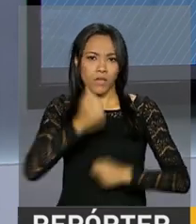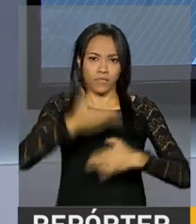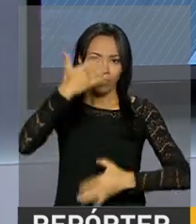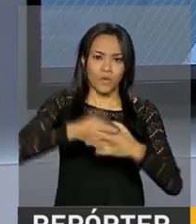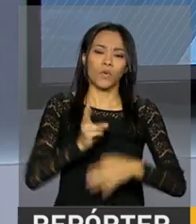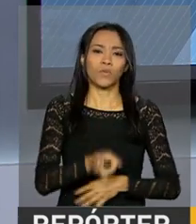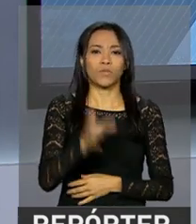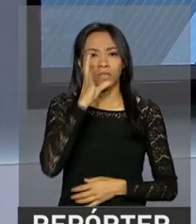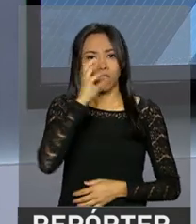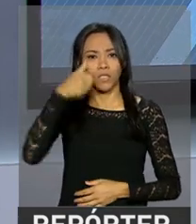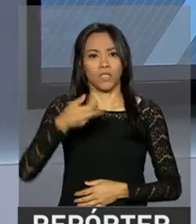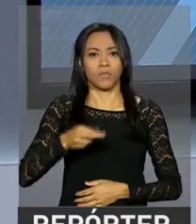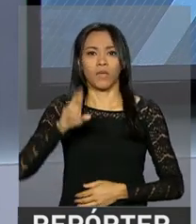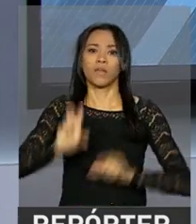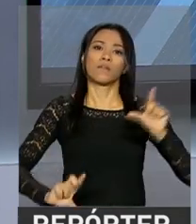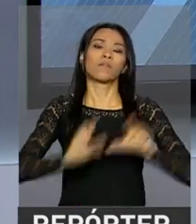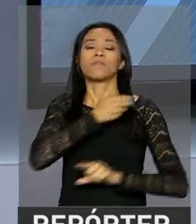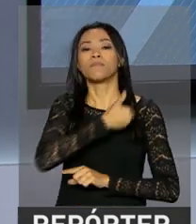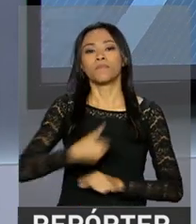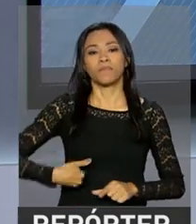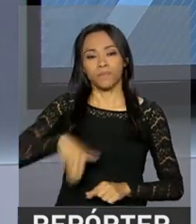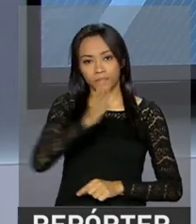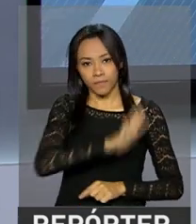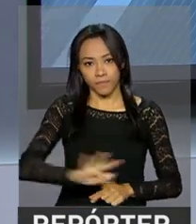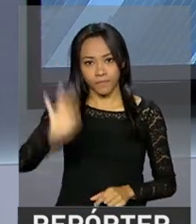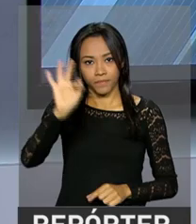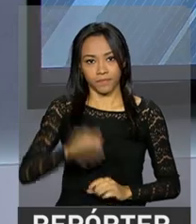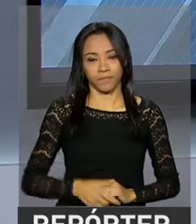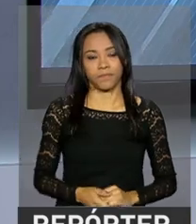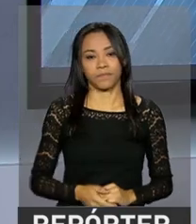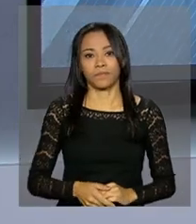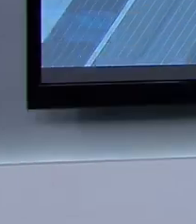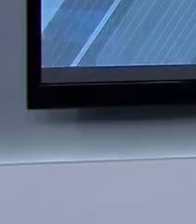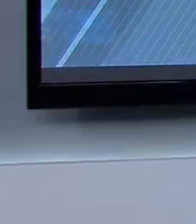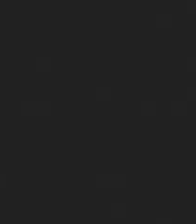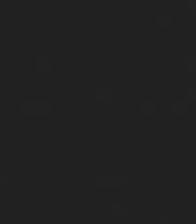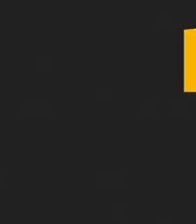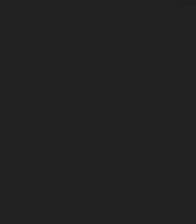sociais Continue com a gente aqui na NBR a TV do Governo